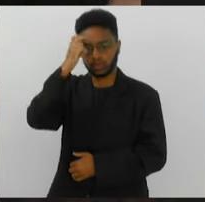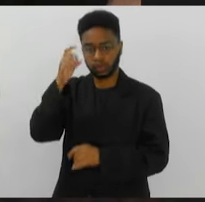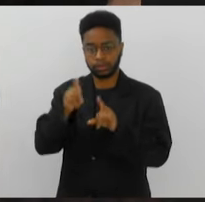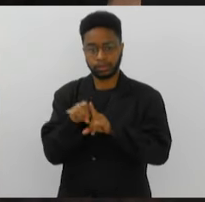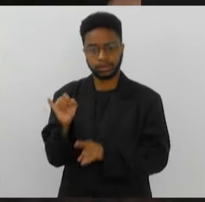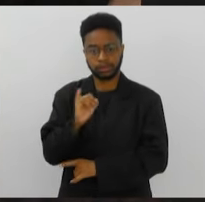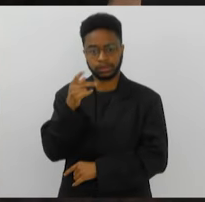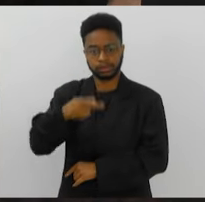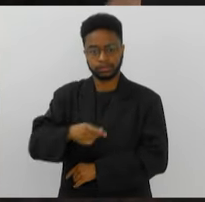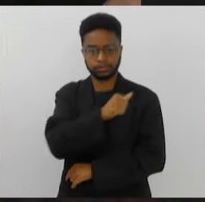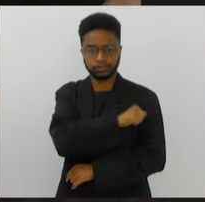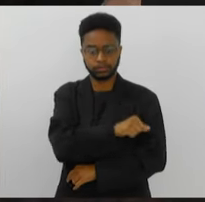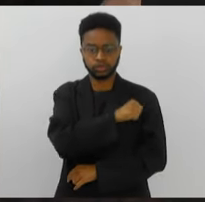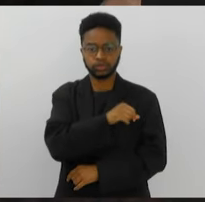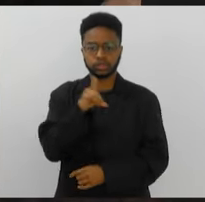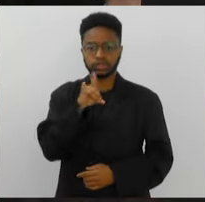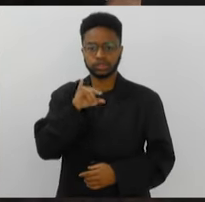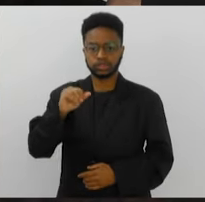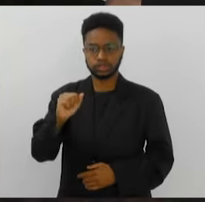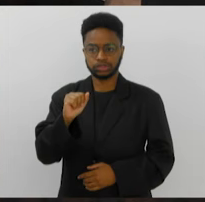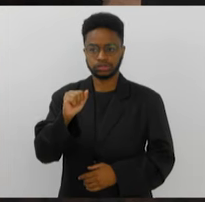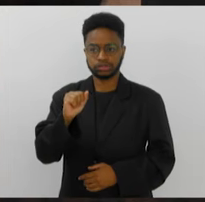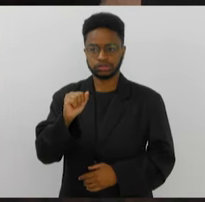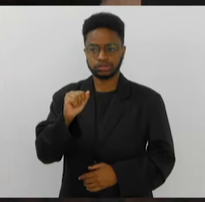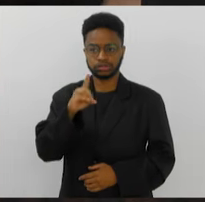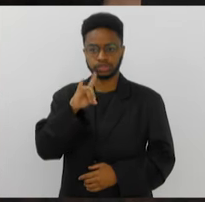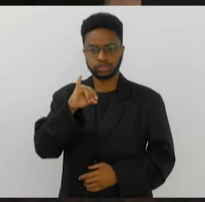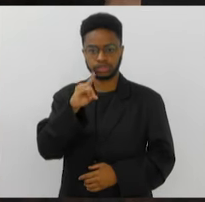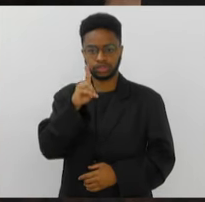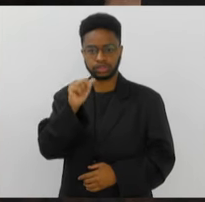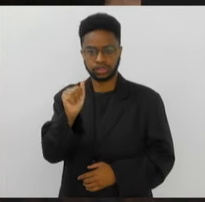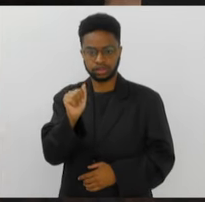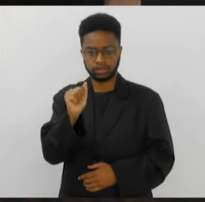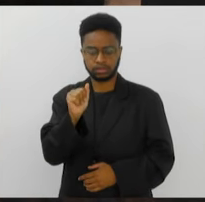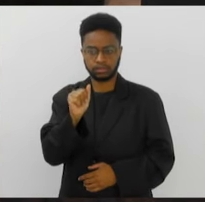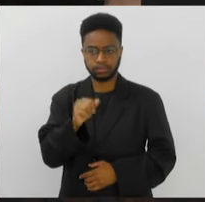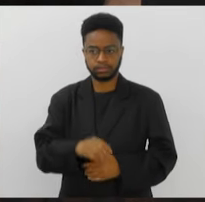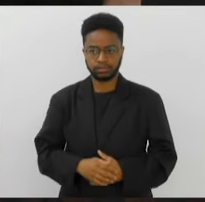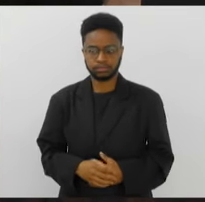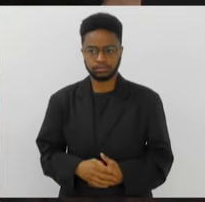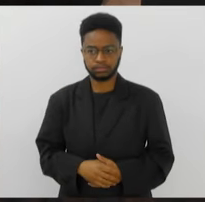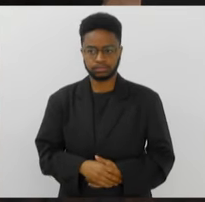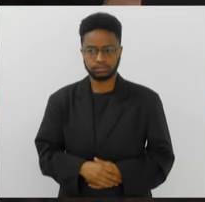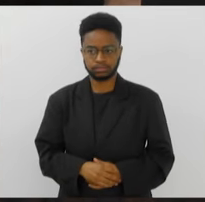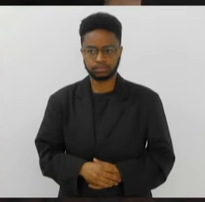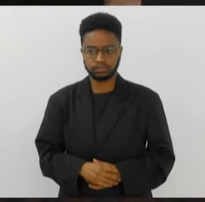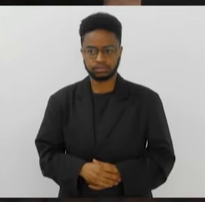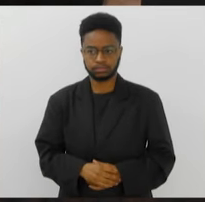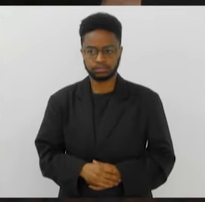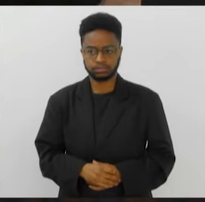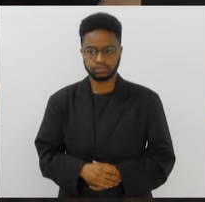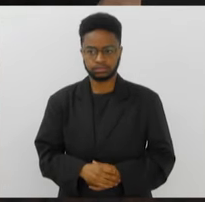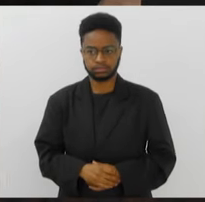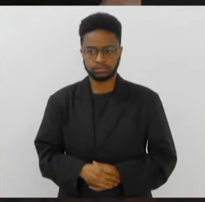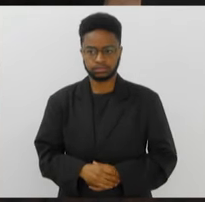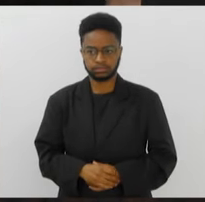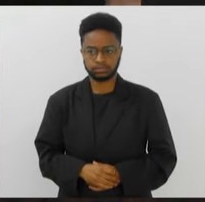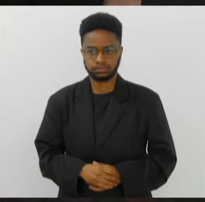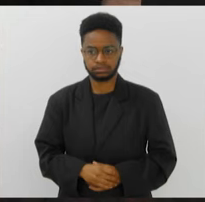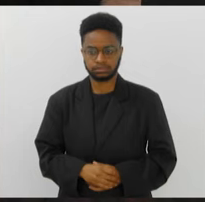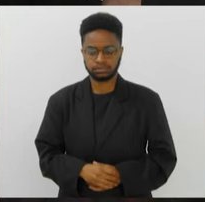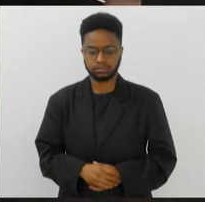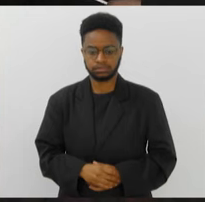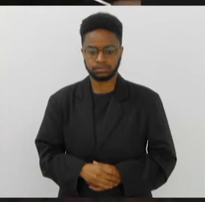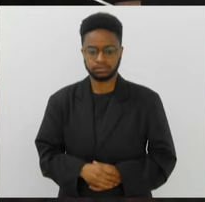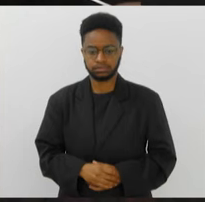Janeiro o Dia Bar e Restaurante. O Dia É isso mesmo, Verônica? Porque aqui está a emenda.